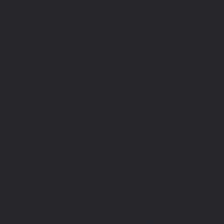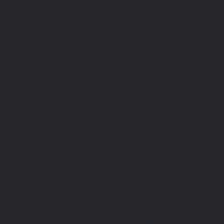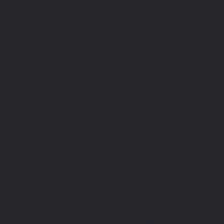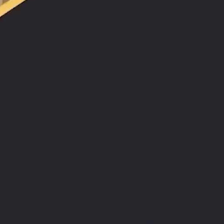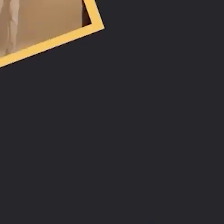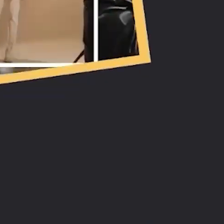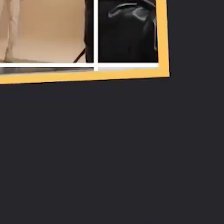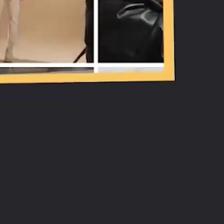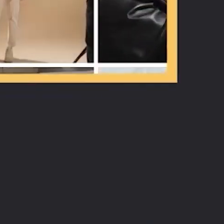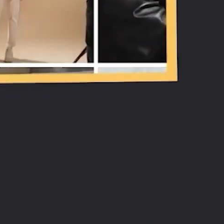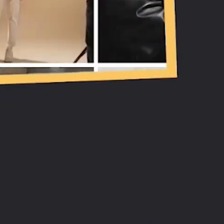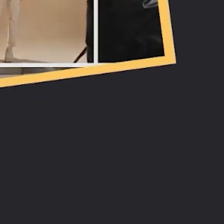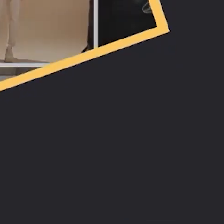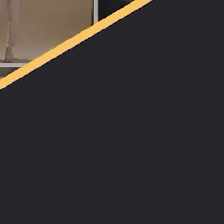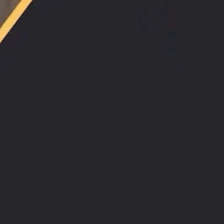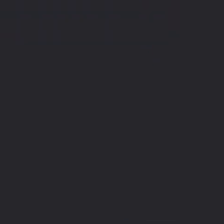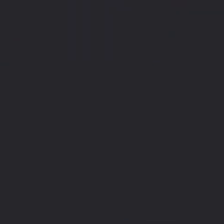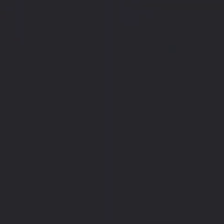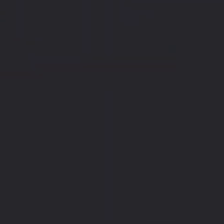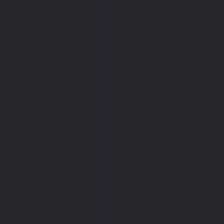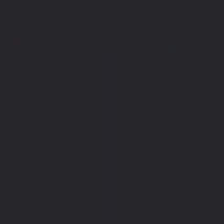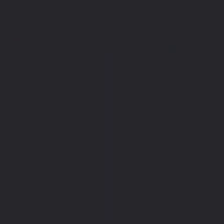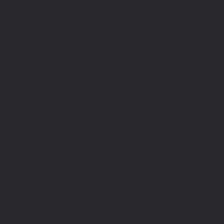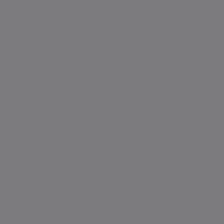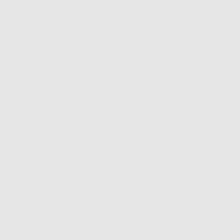Tchau. Tchau.